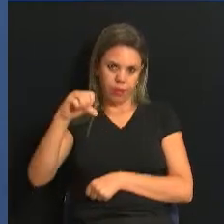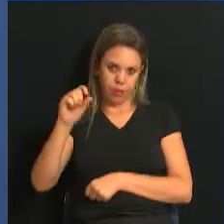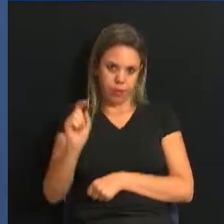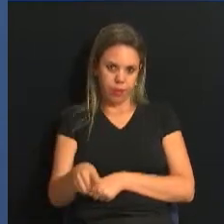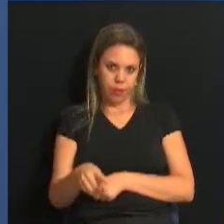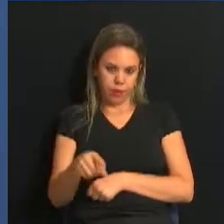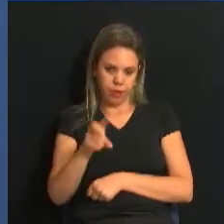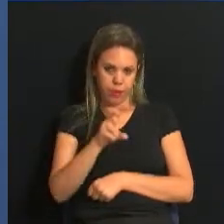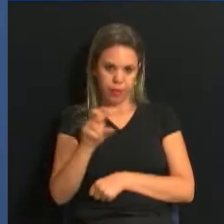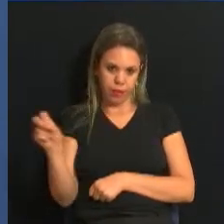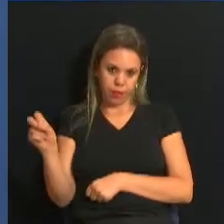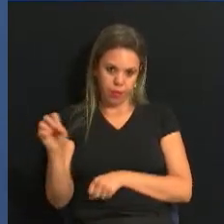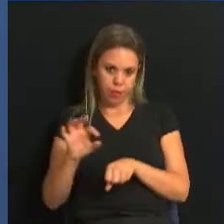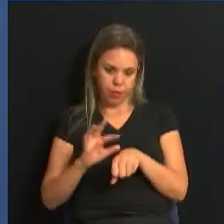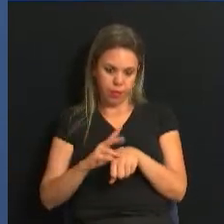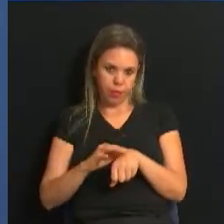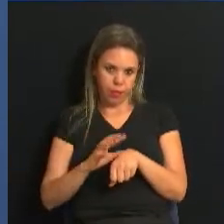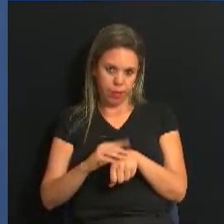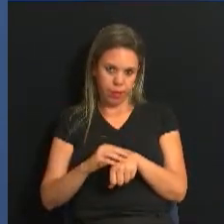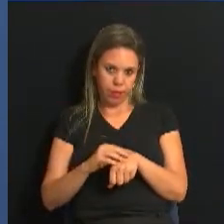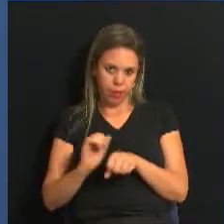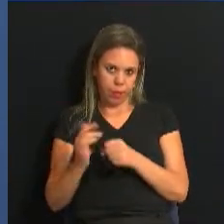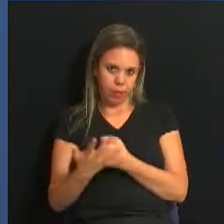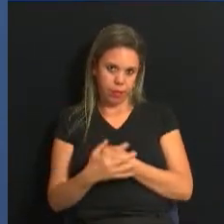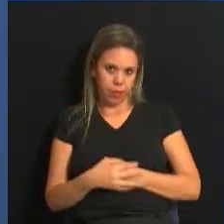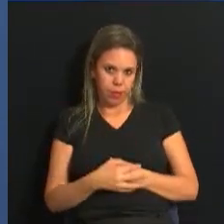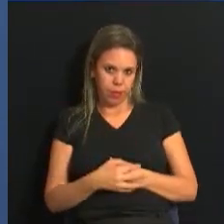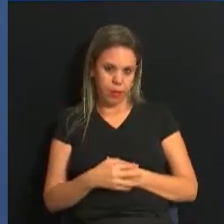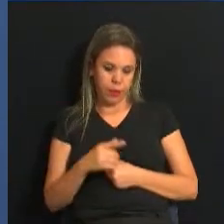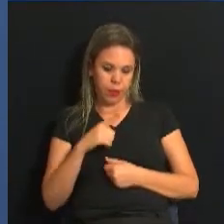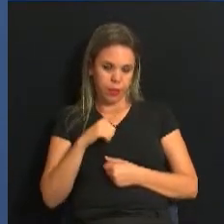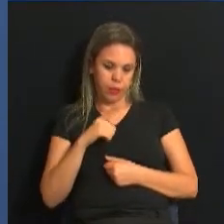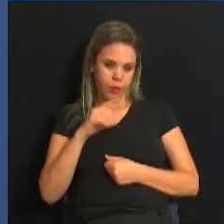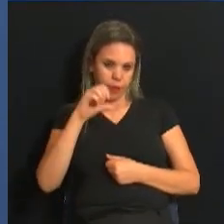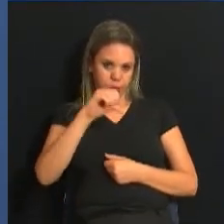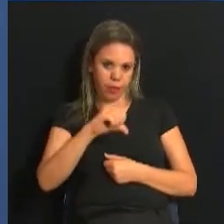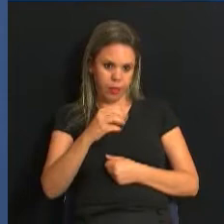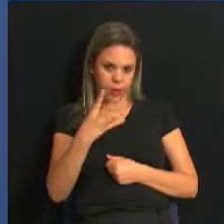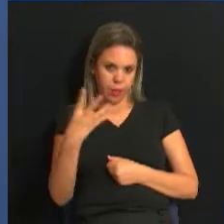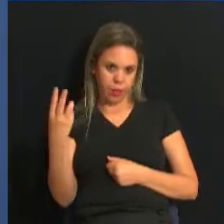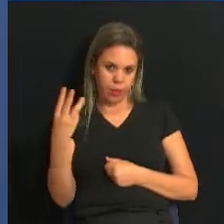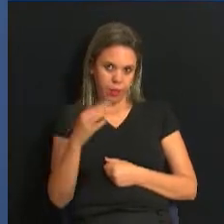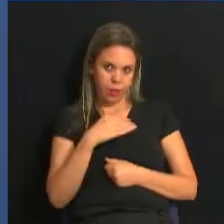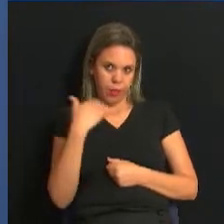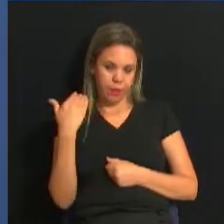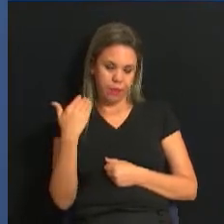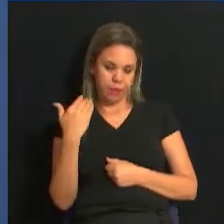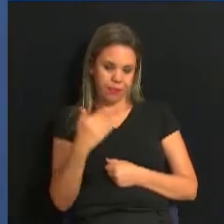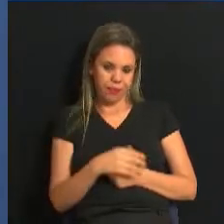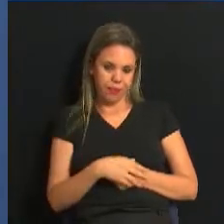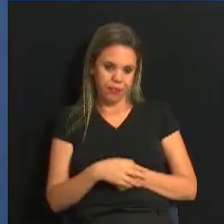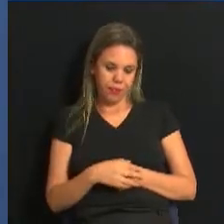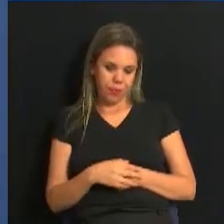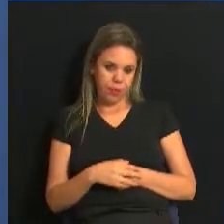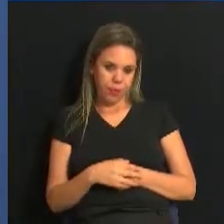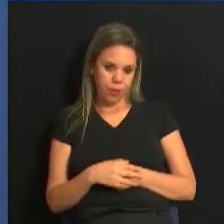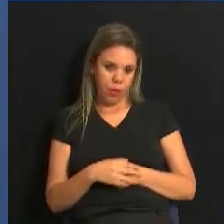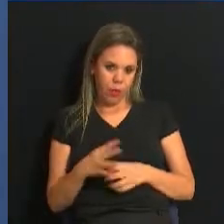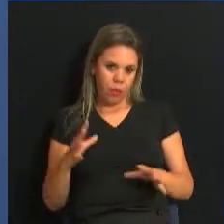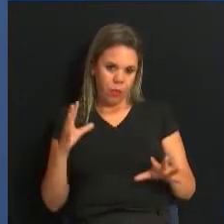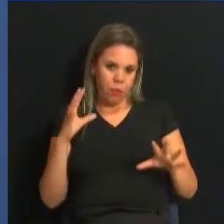27.119.500 casos da doença desde o início da pandemia. Tivemos 943 óbitos confirmados, somando